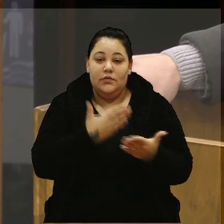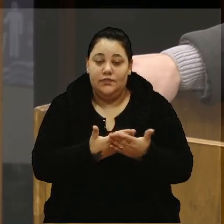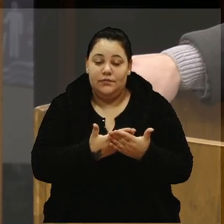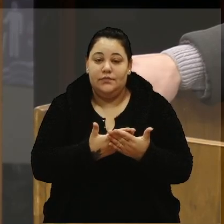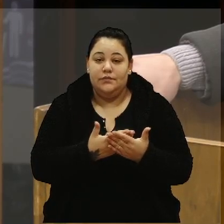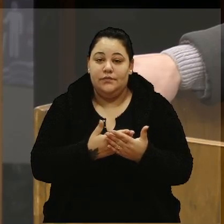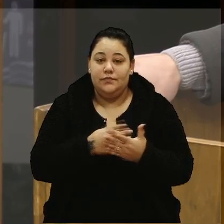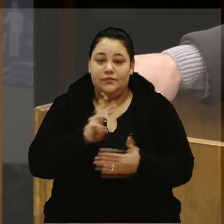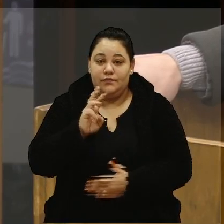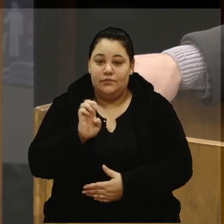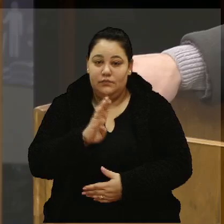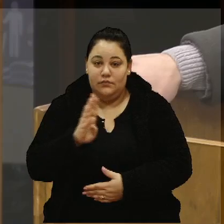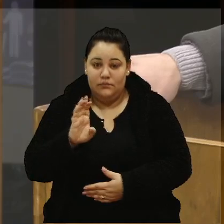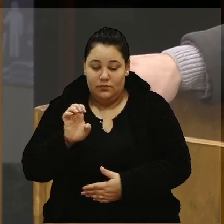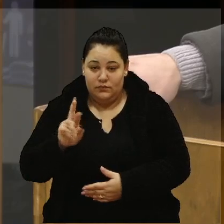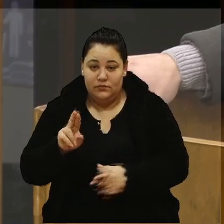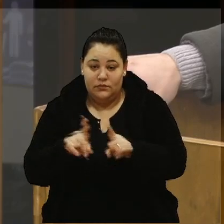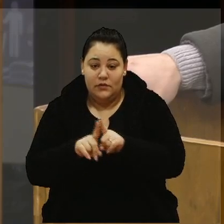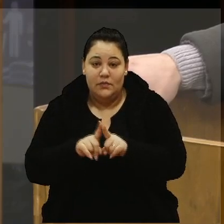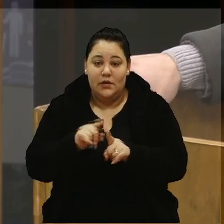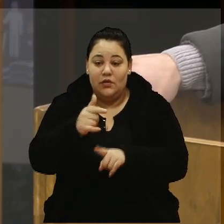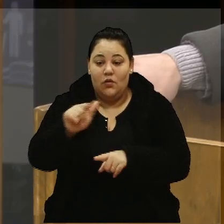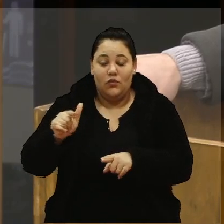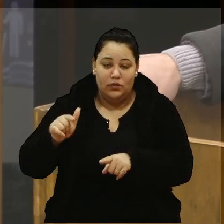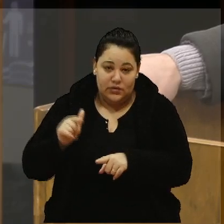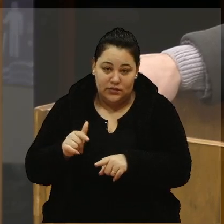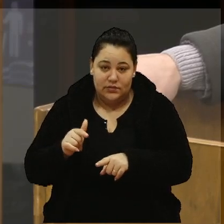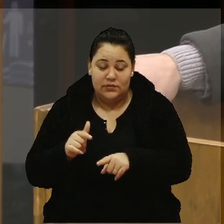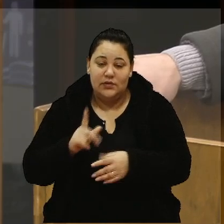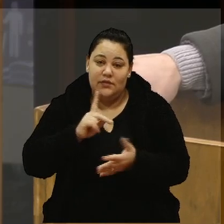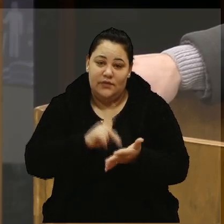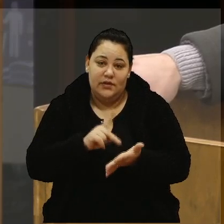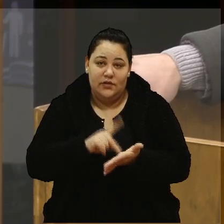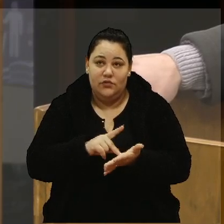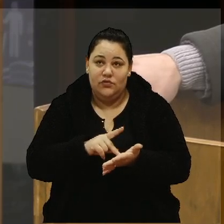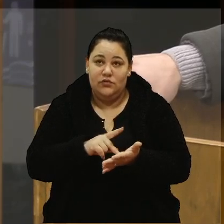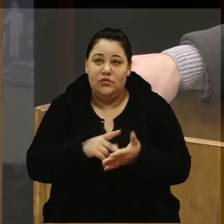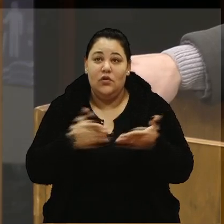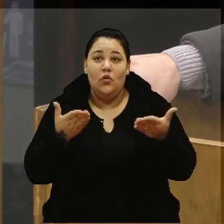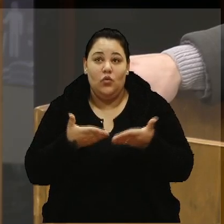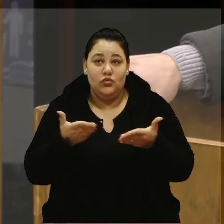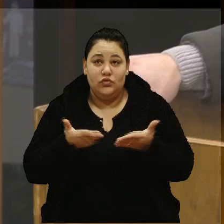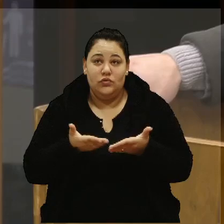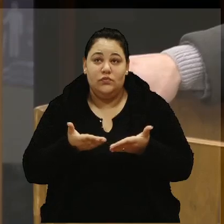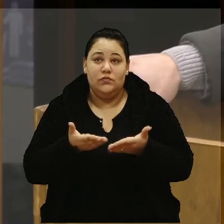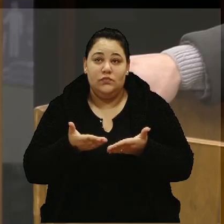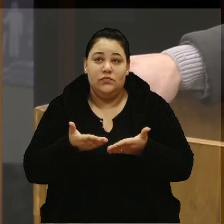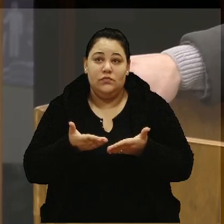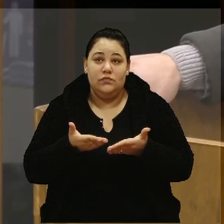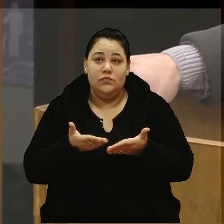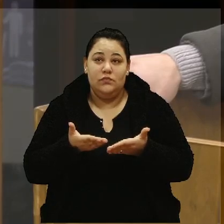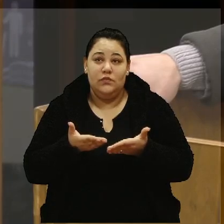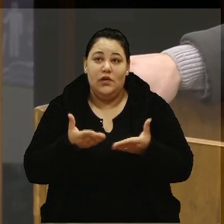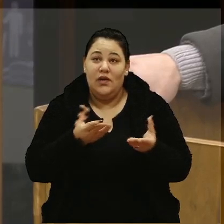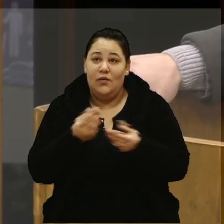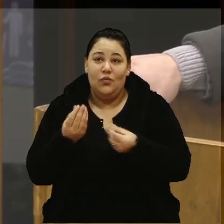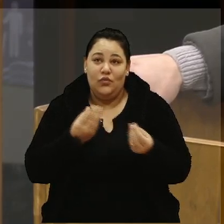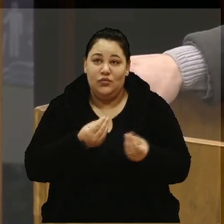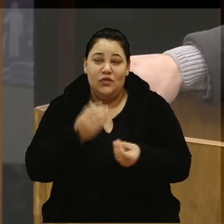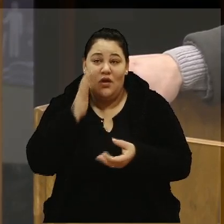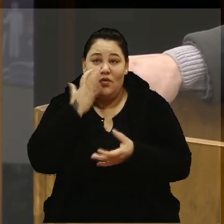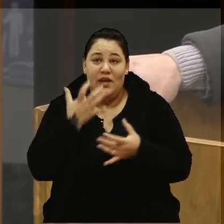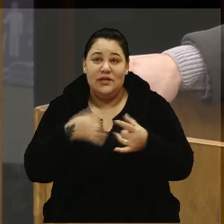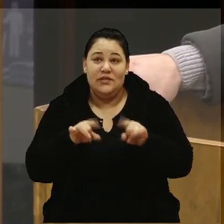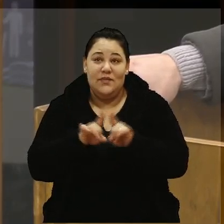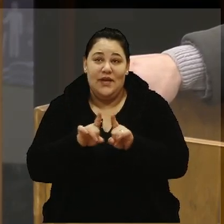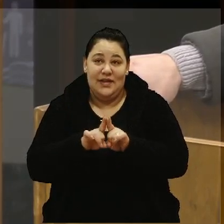Protásio, mas, enfim, entre outras. E, de fato, hoje, o que é muito corriqueiro